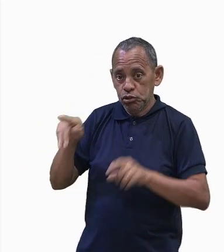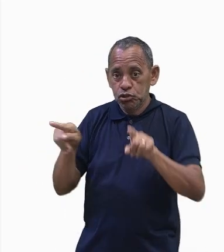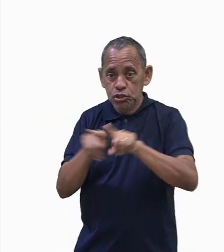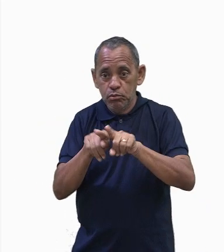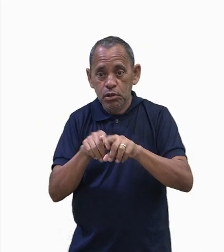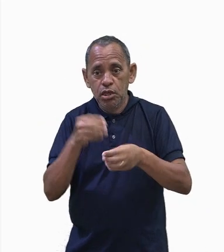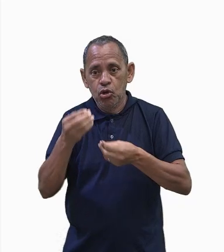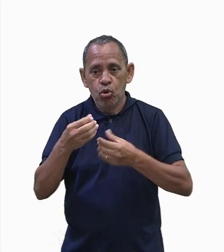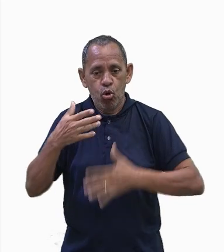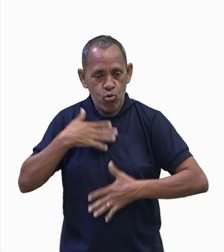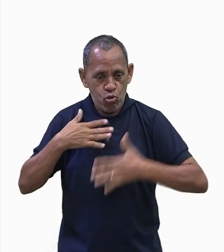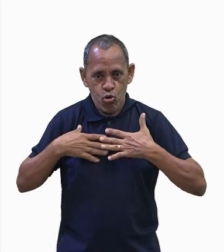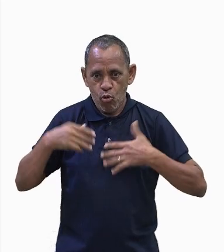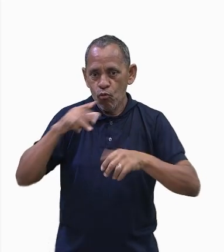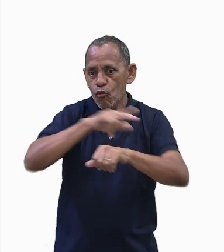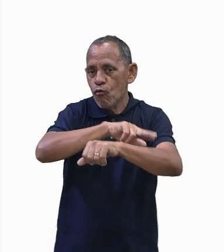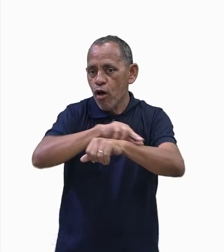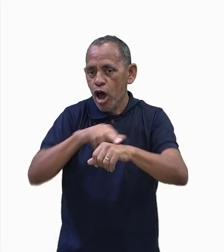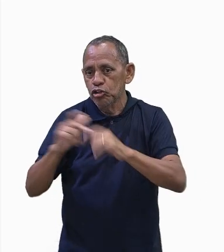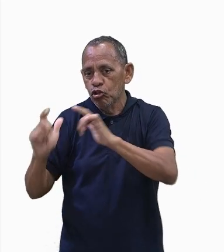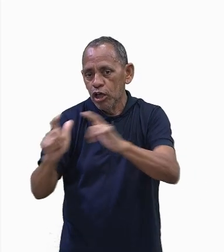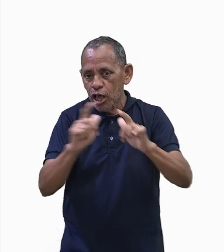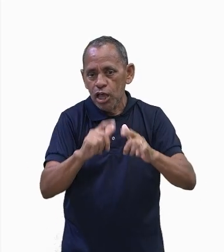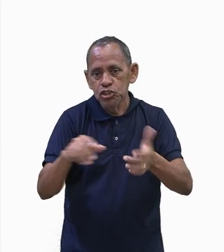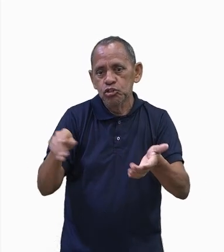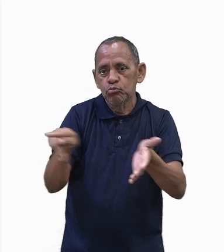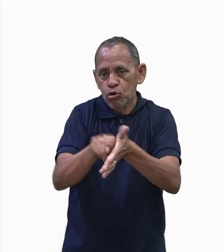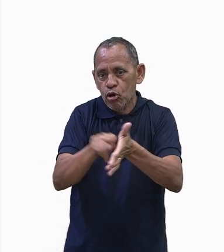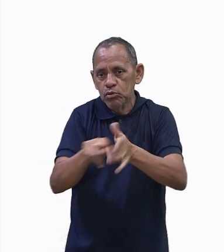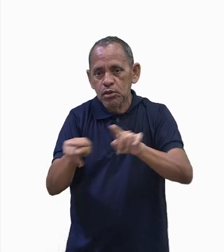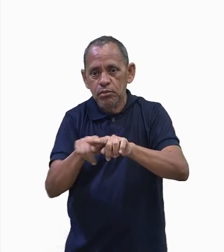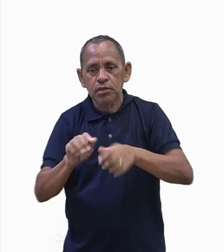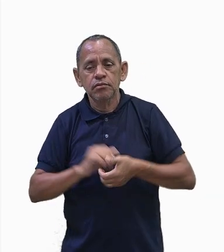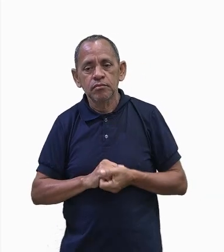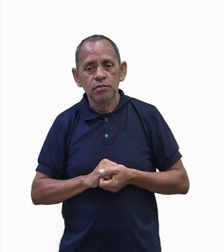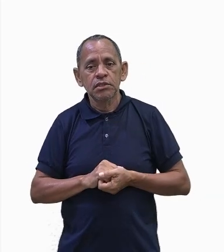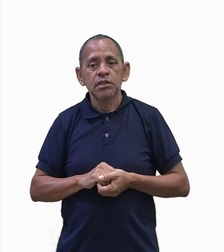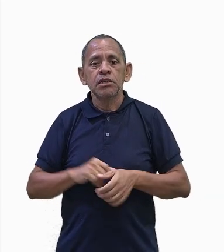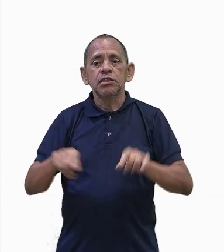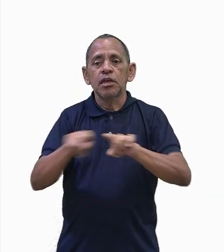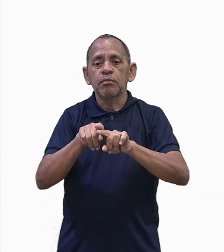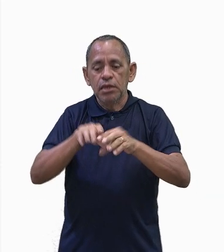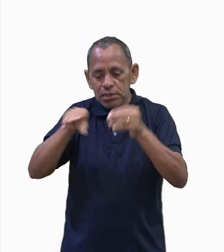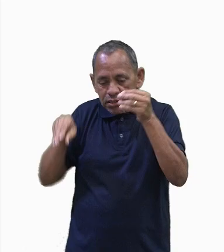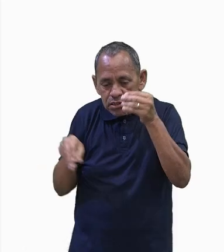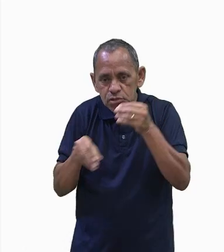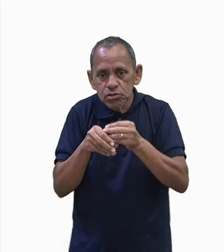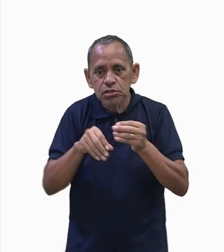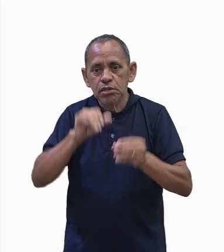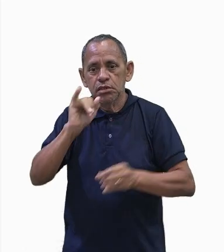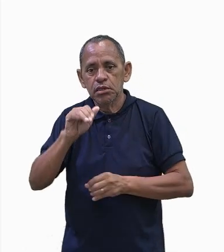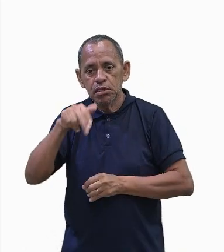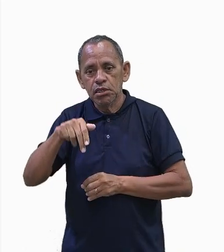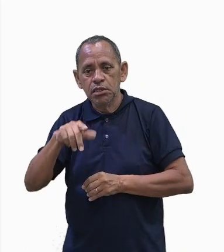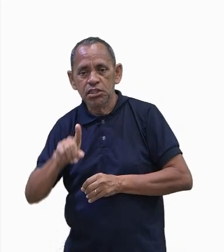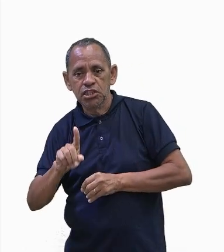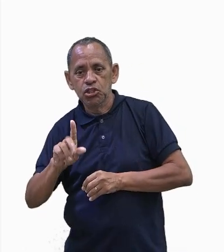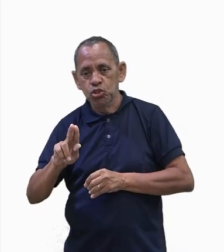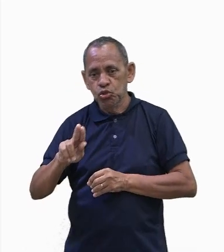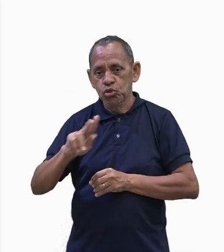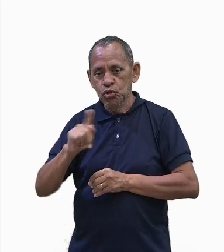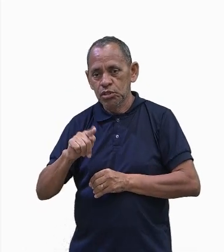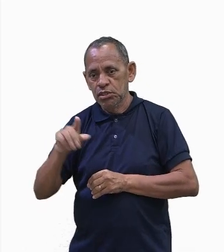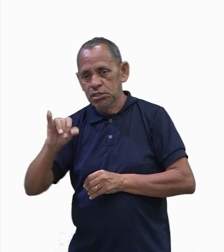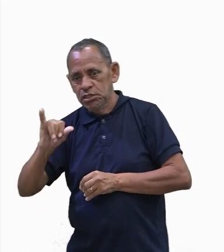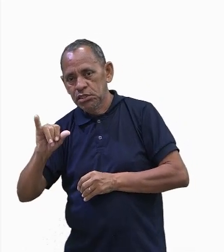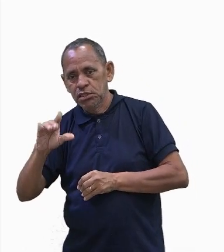do corpo adulto, e as células-tronco pluripotentes induzidas, que são células adultas reprogramadas para